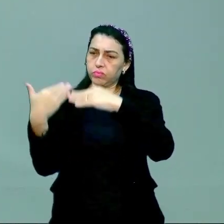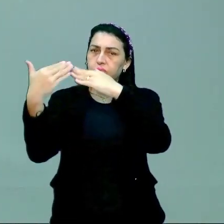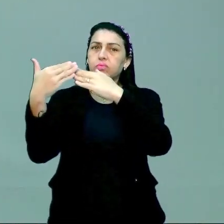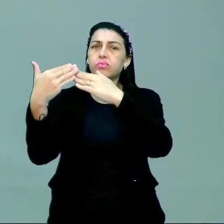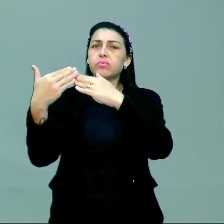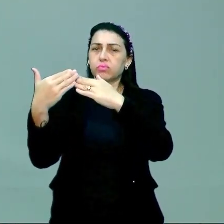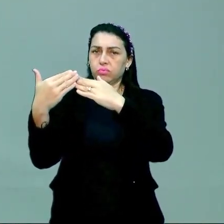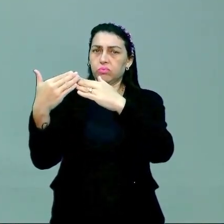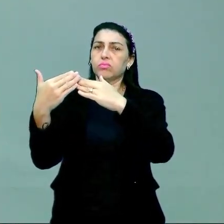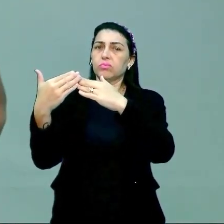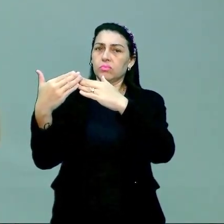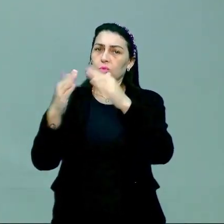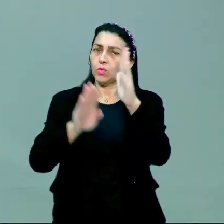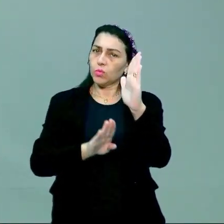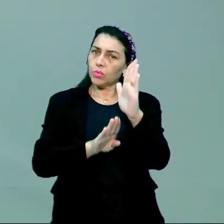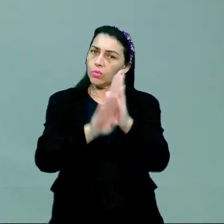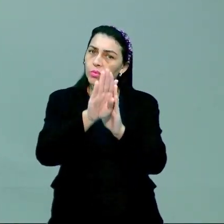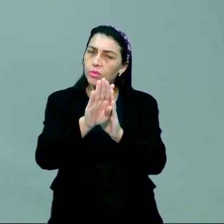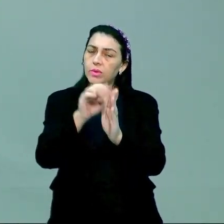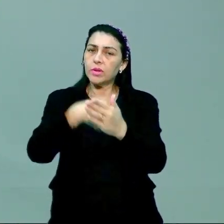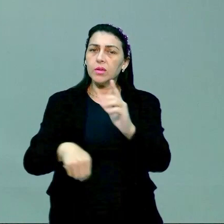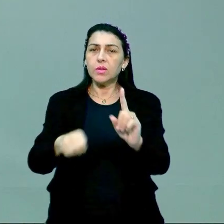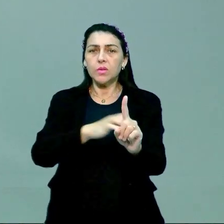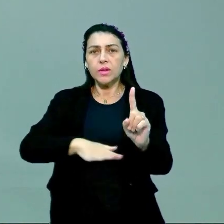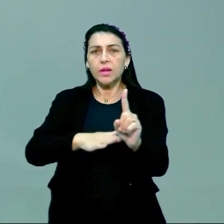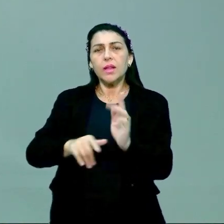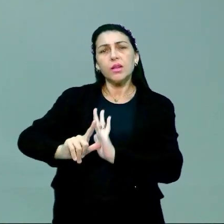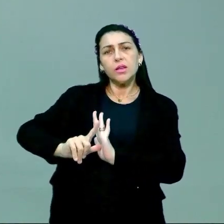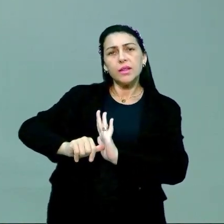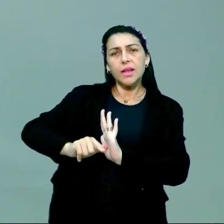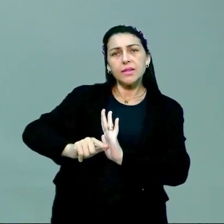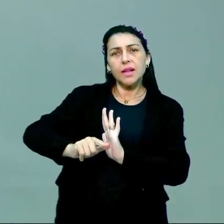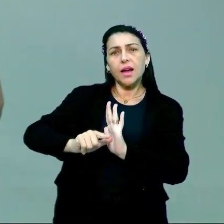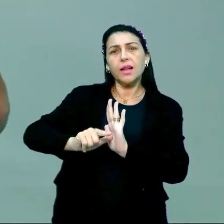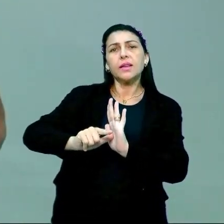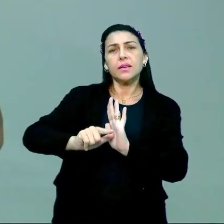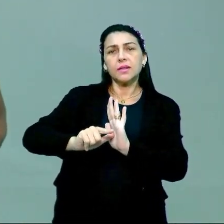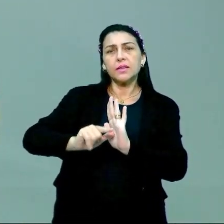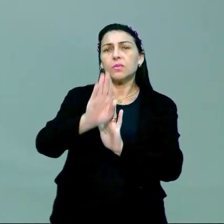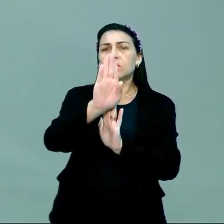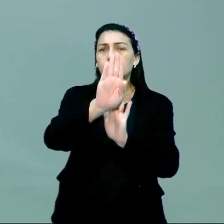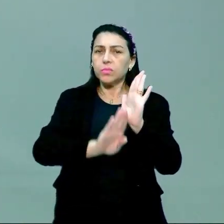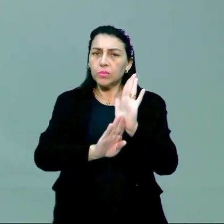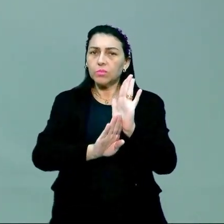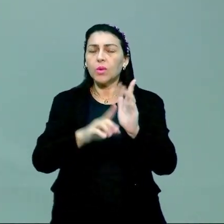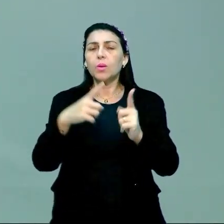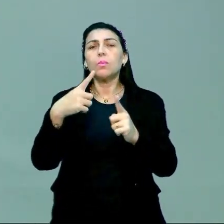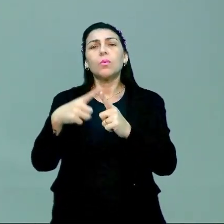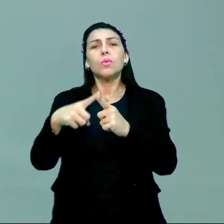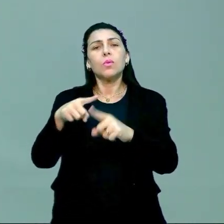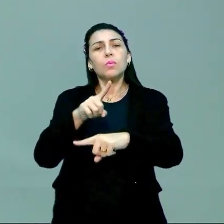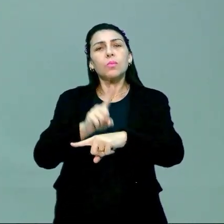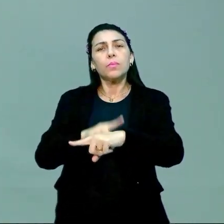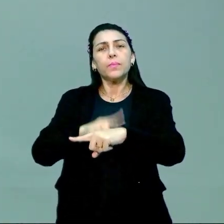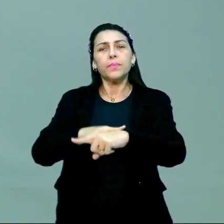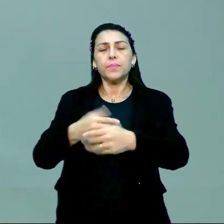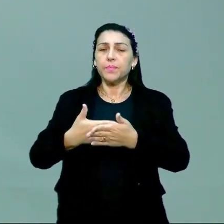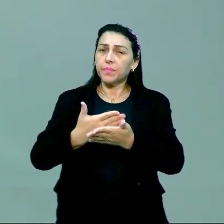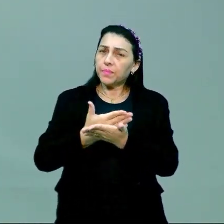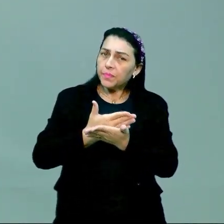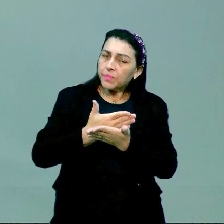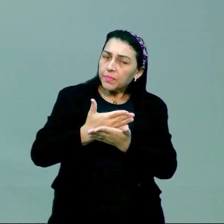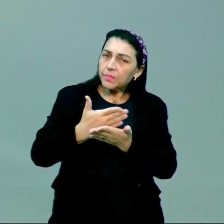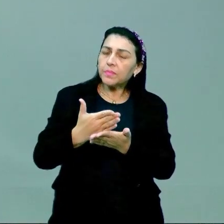do progresso e sociedades atrasadas? Porque a partir do momento em que eu jogo